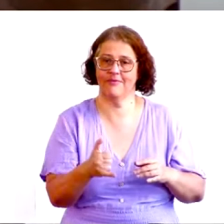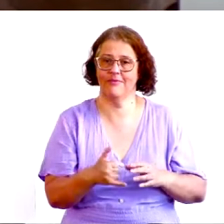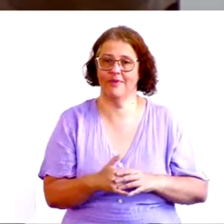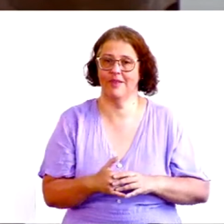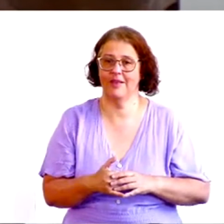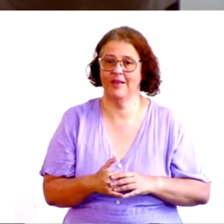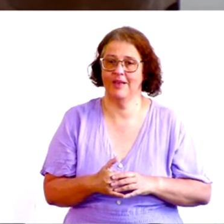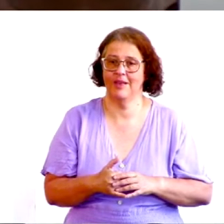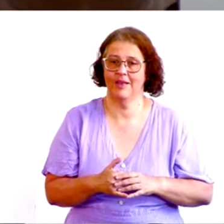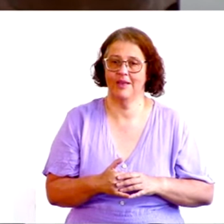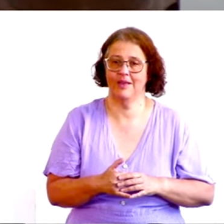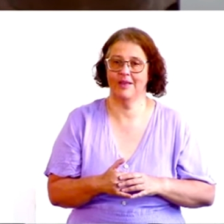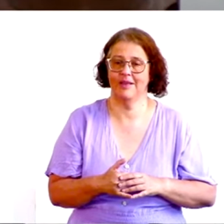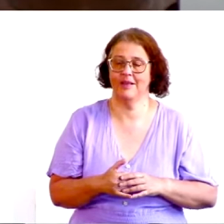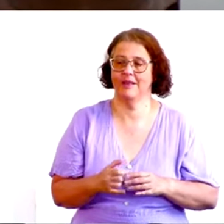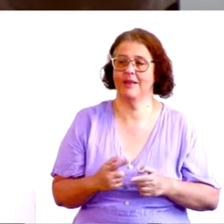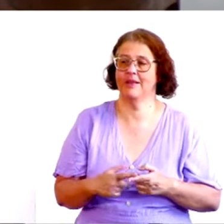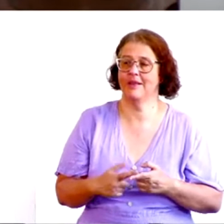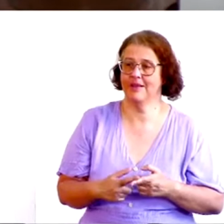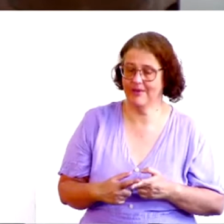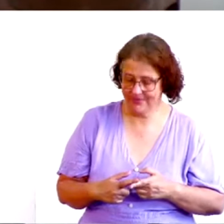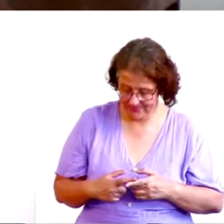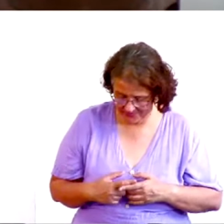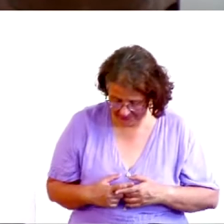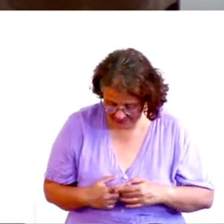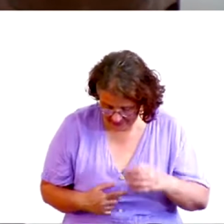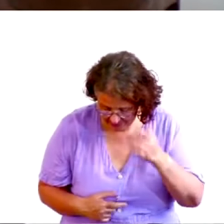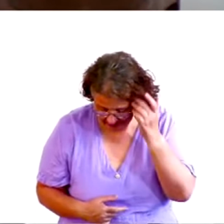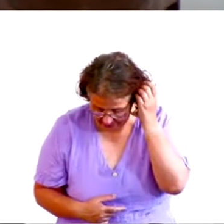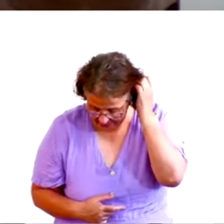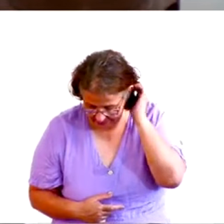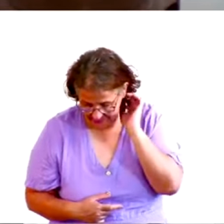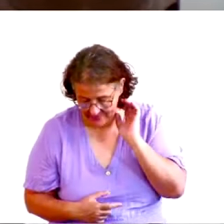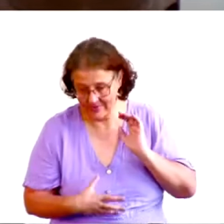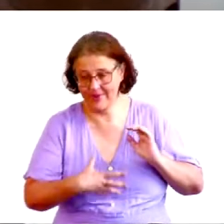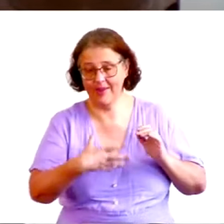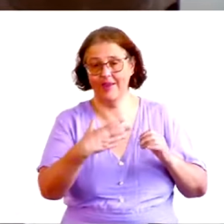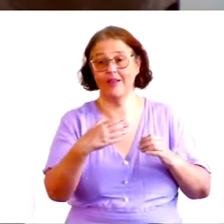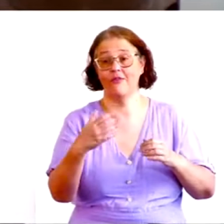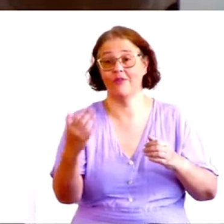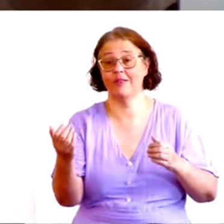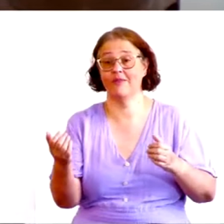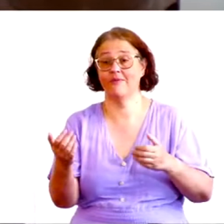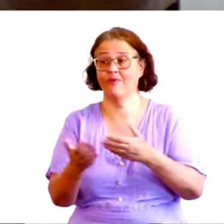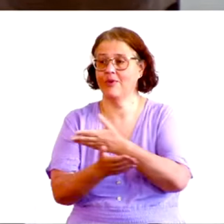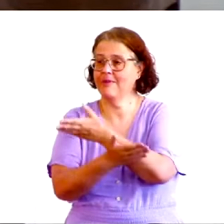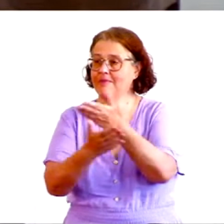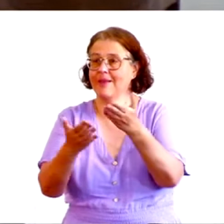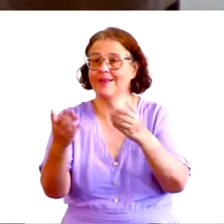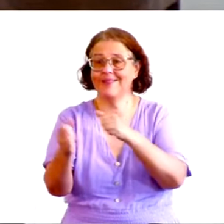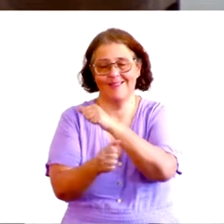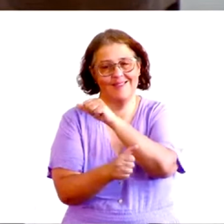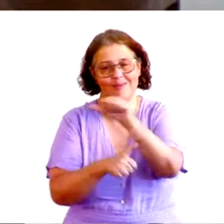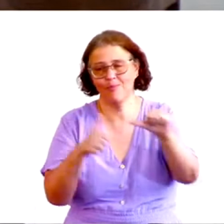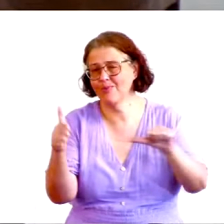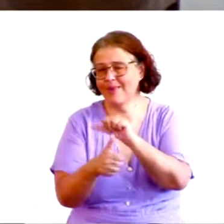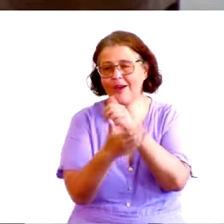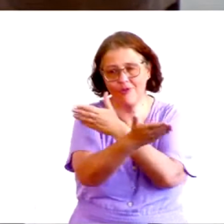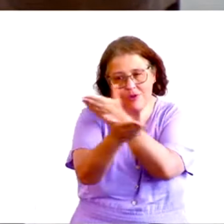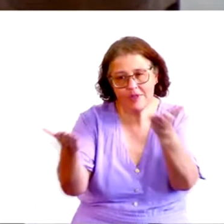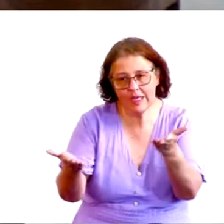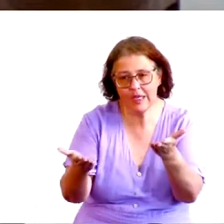de inimigos medonhos em filhos amados sem mérito nenhum em nós